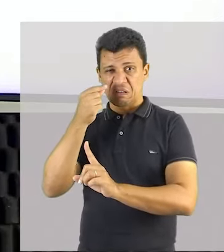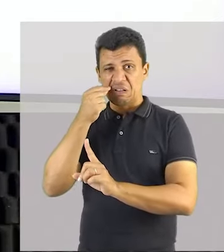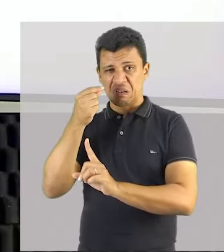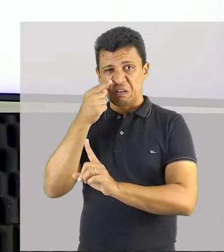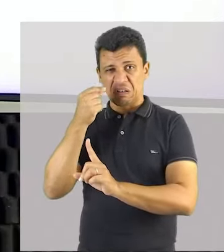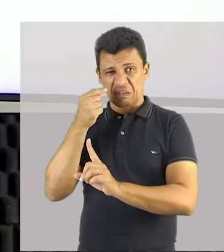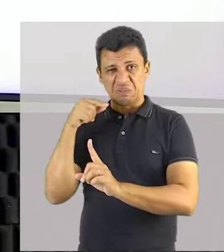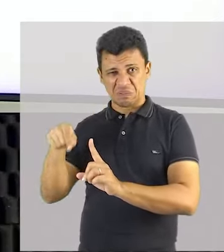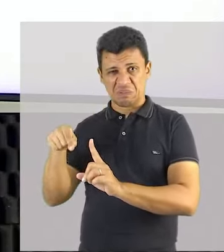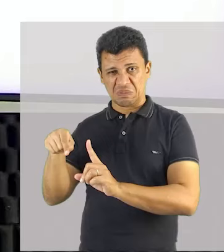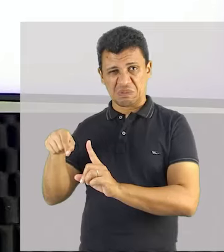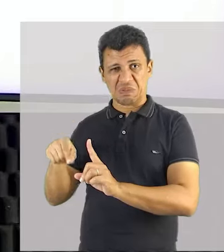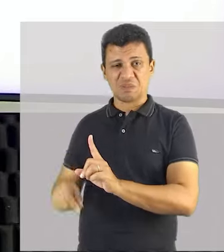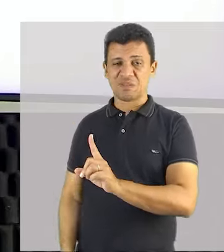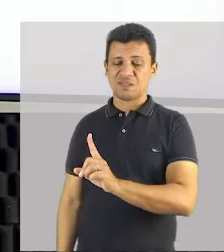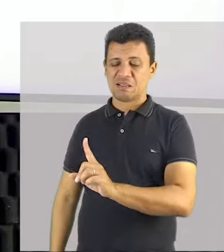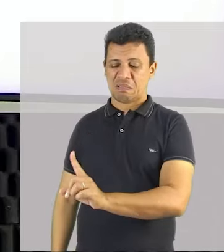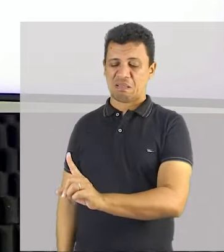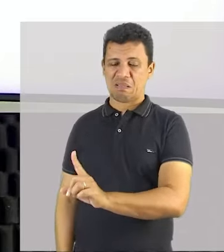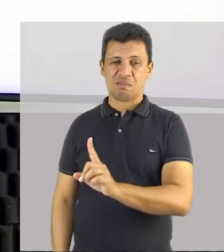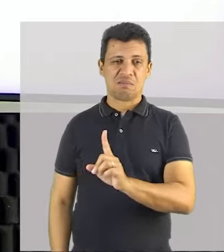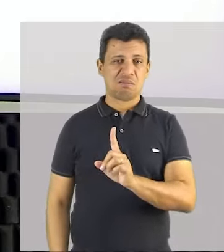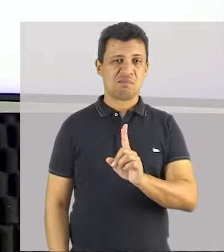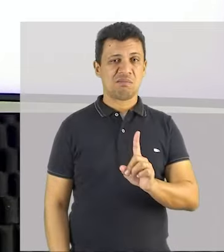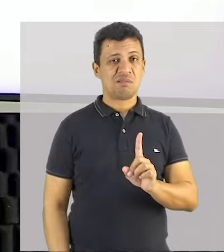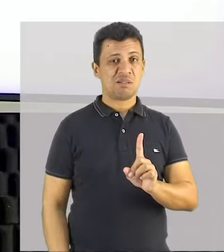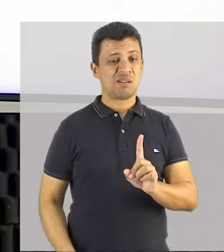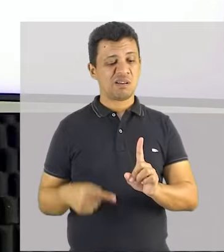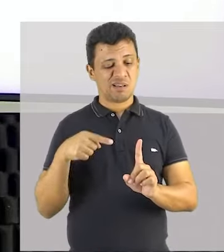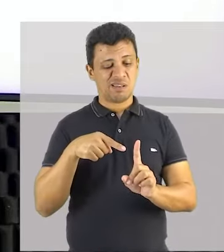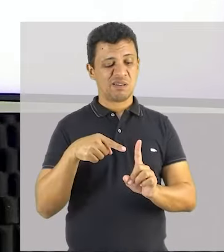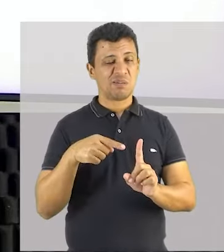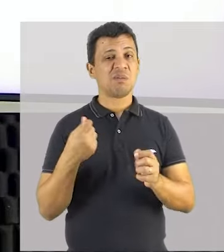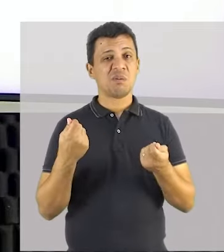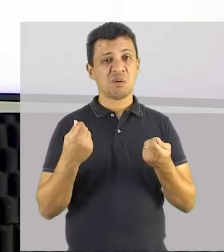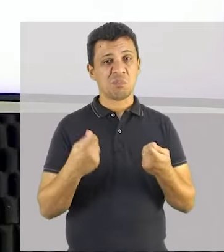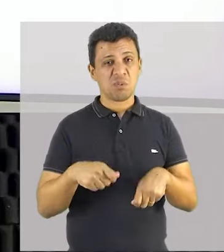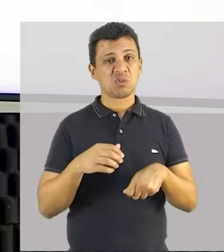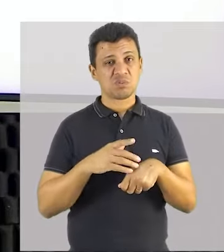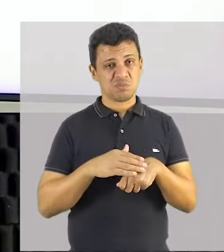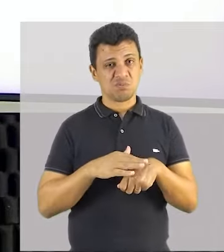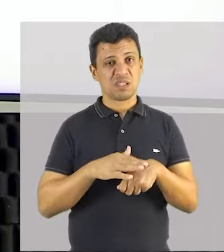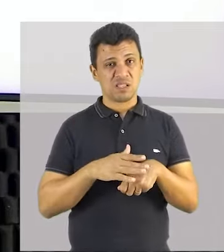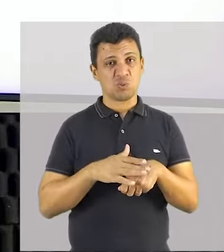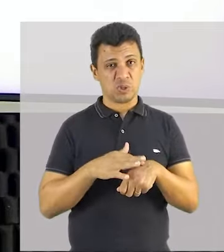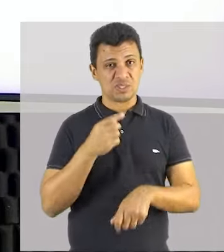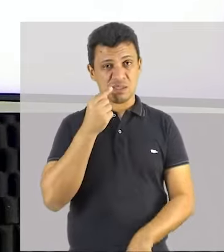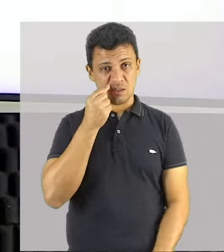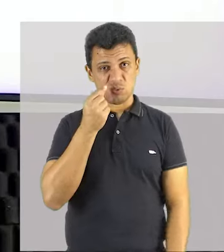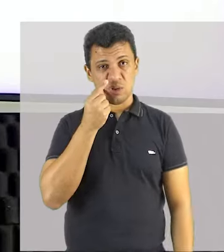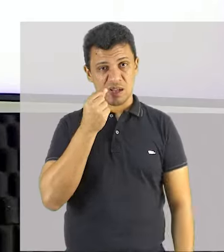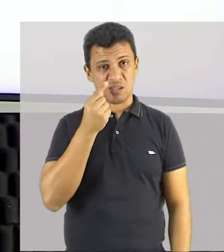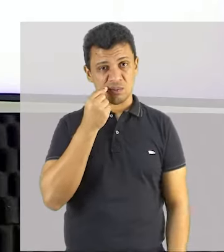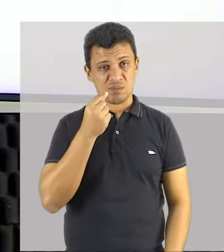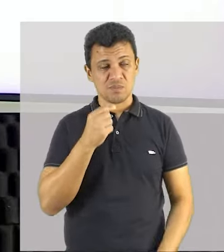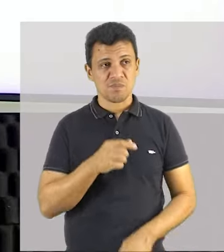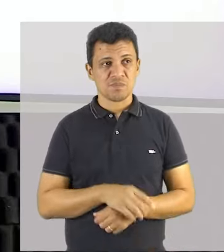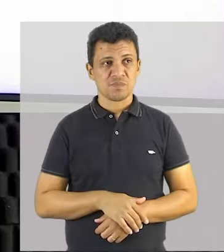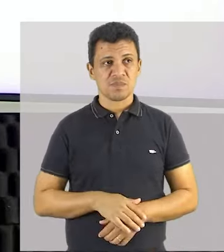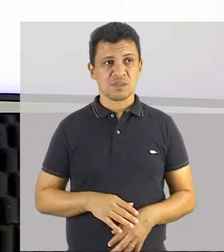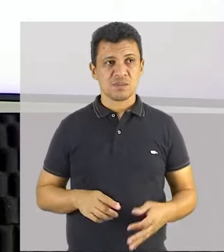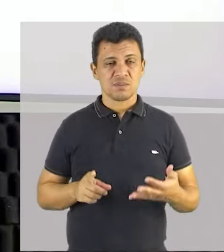né aí sim eu posso ter me contaminado com a leptospirose tá a